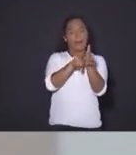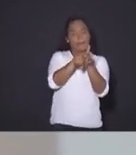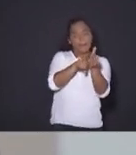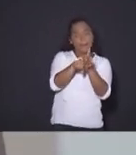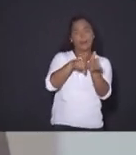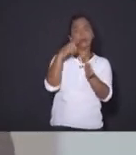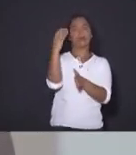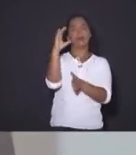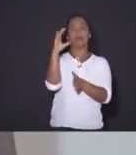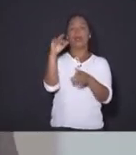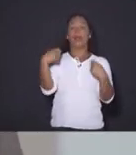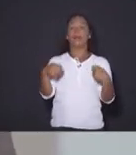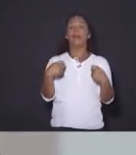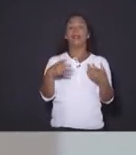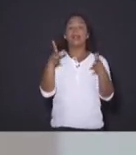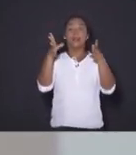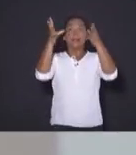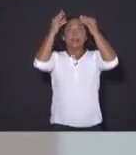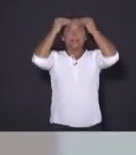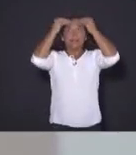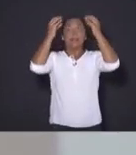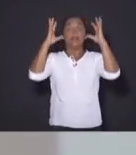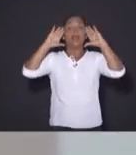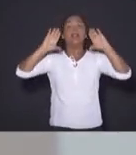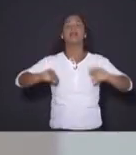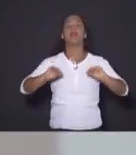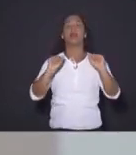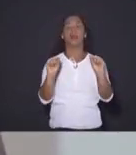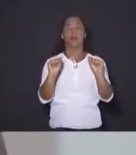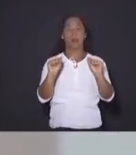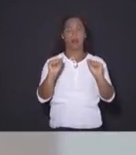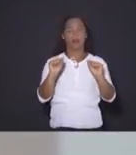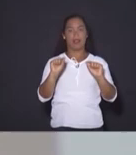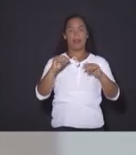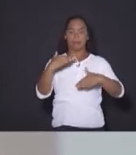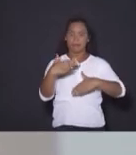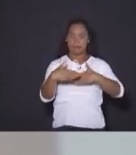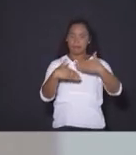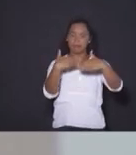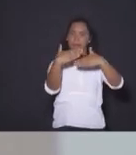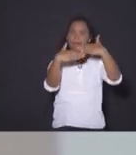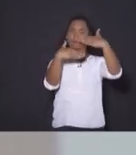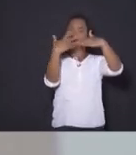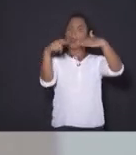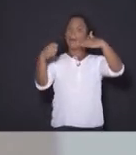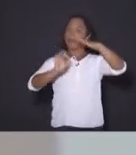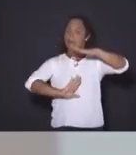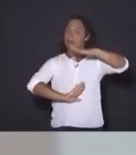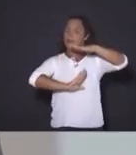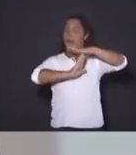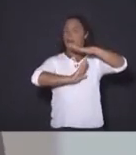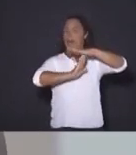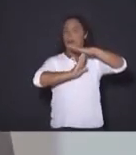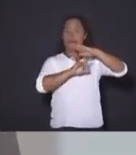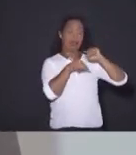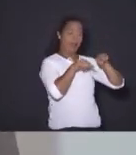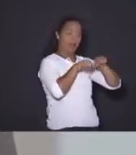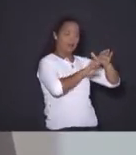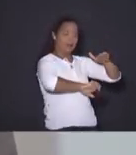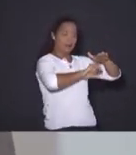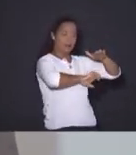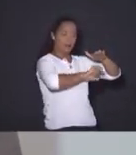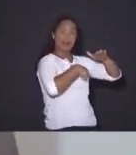precisa é compreender que há um limite para o crescimento para o poderio dessas empresas temos que fazer o mesmo